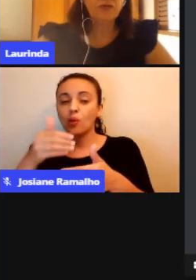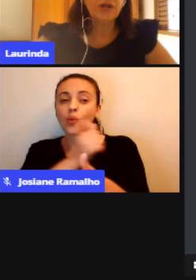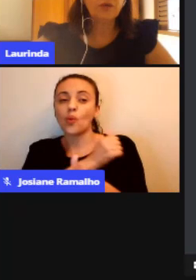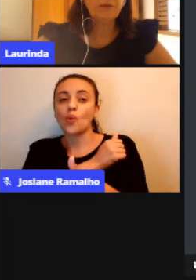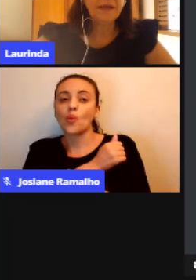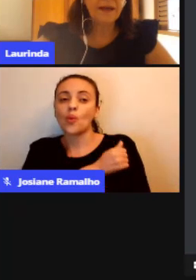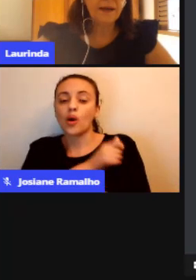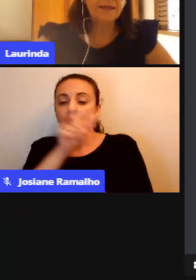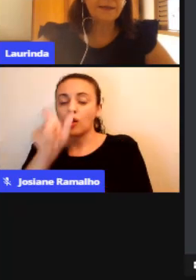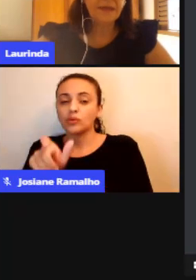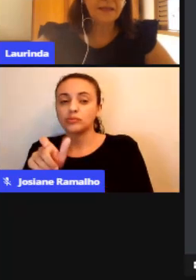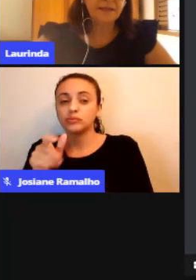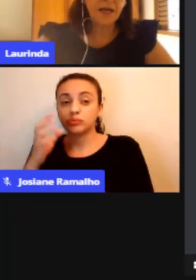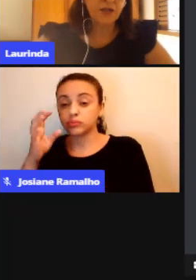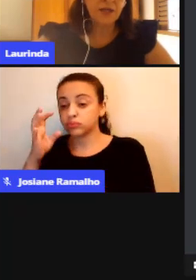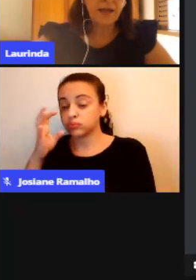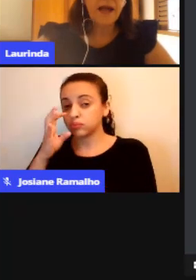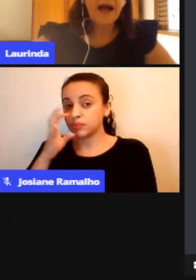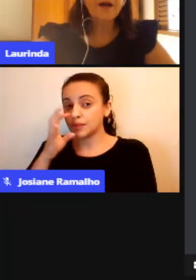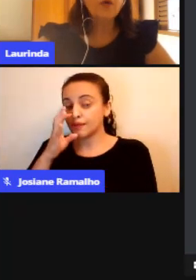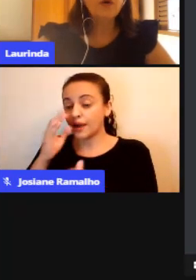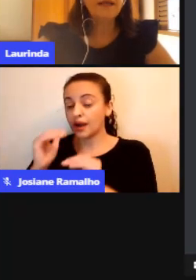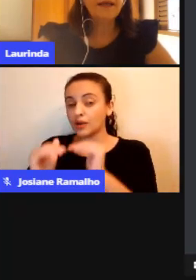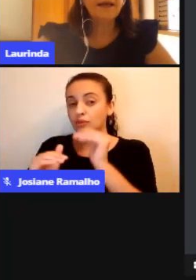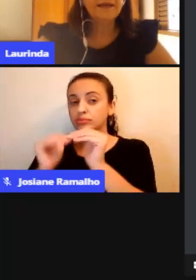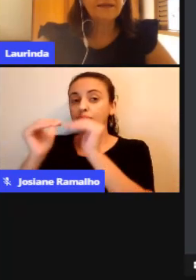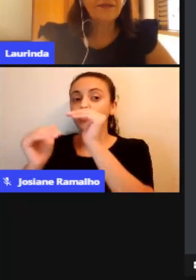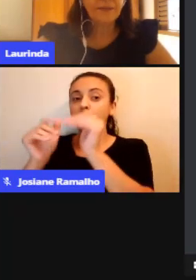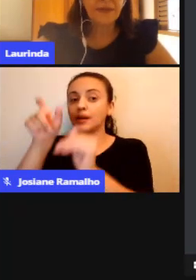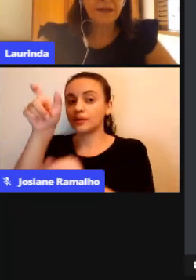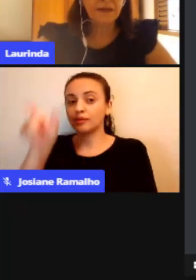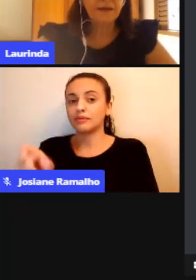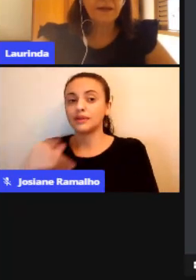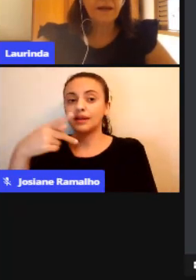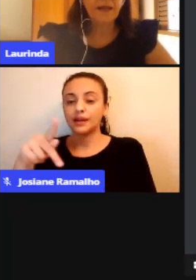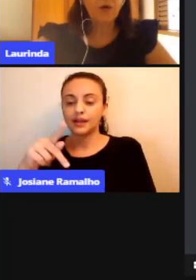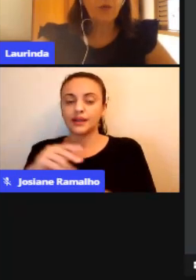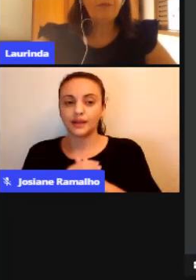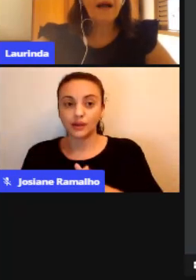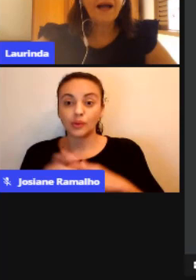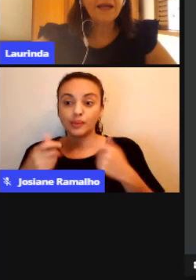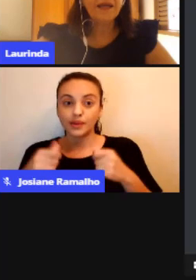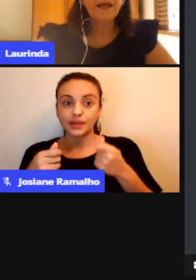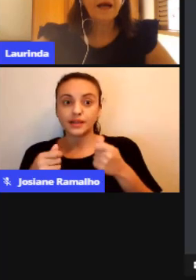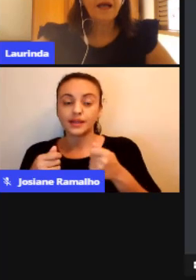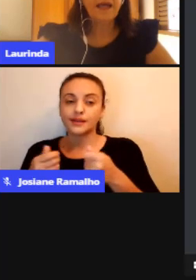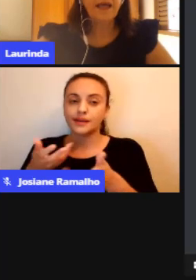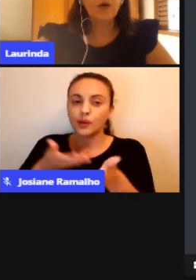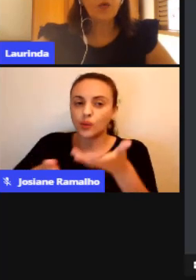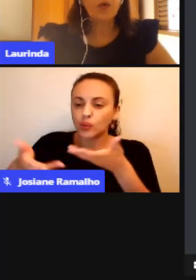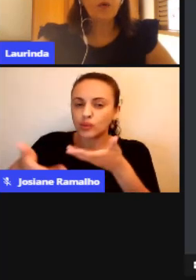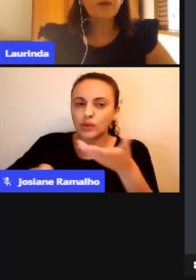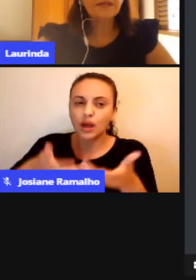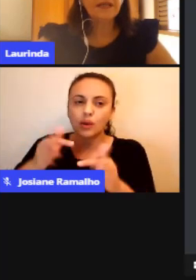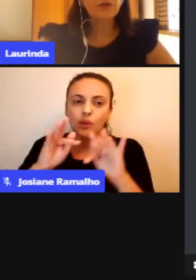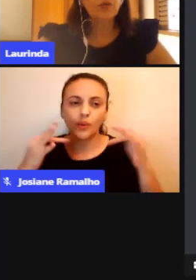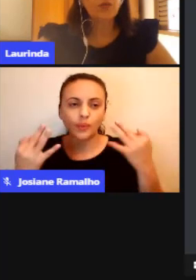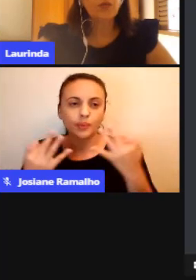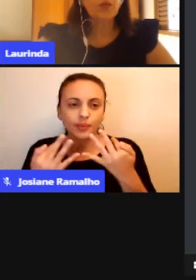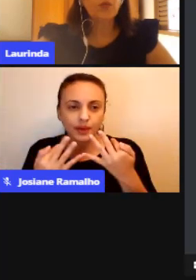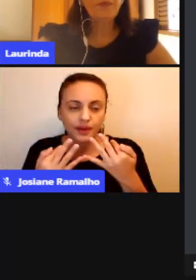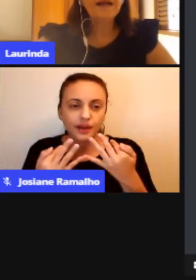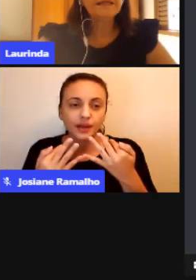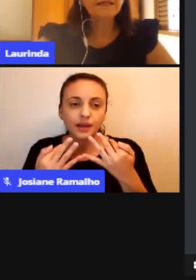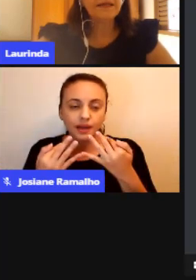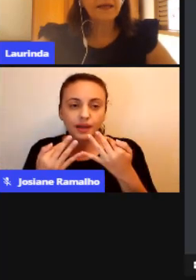nesse momento de acompanhar essa aprendizagem, acolher essa família, né? O pai como